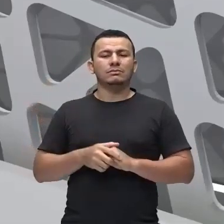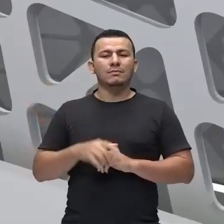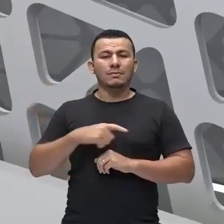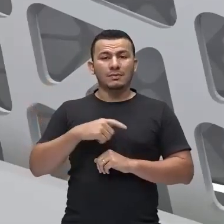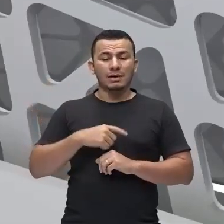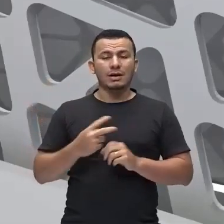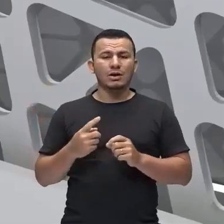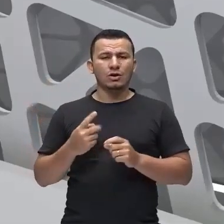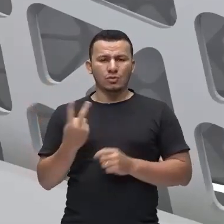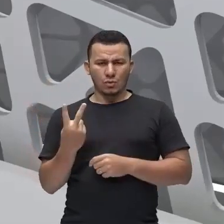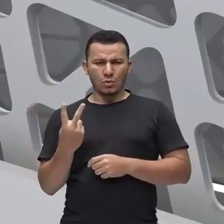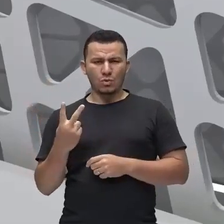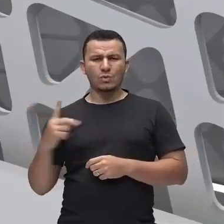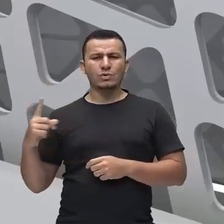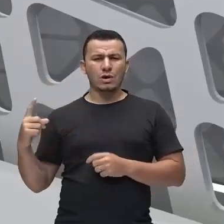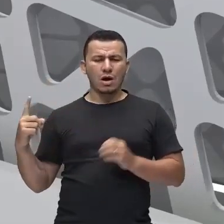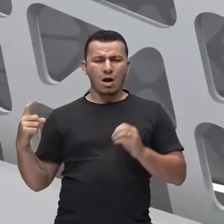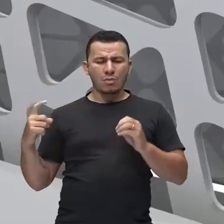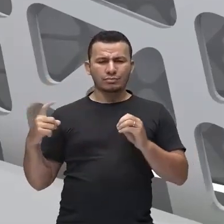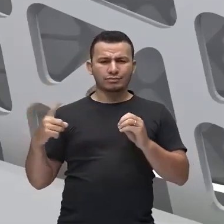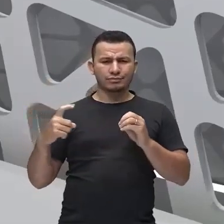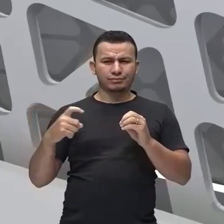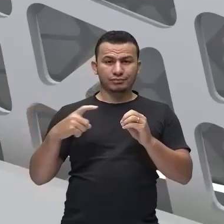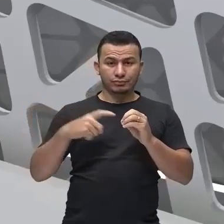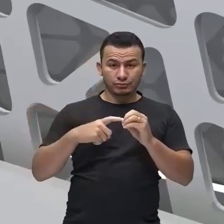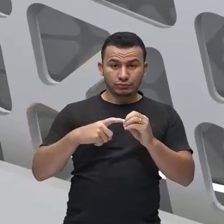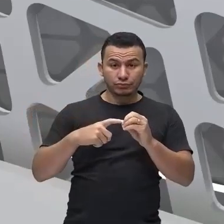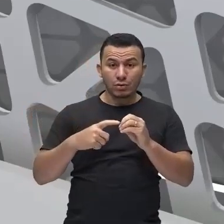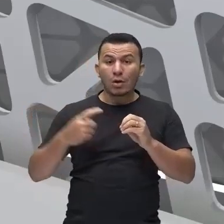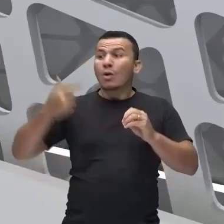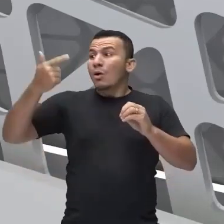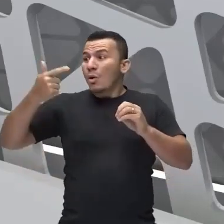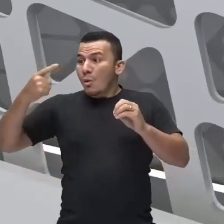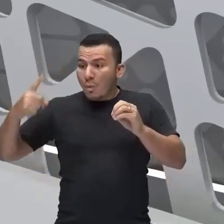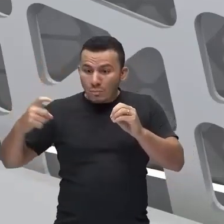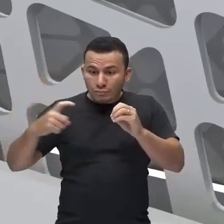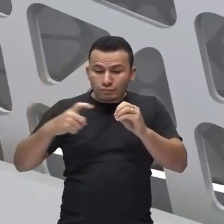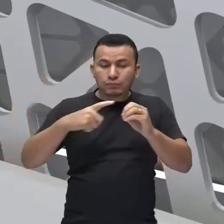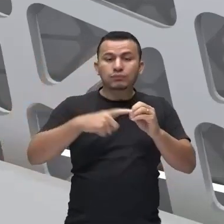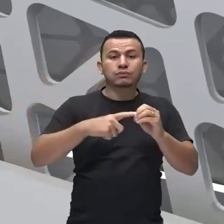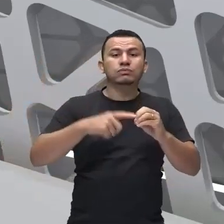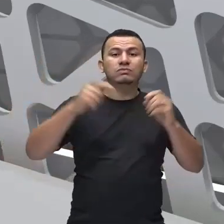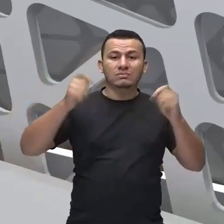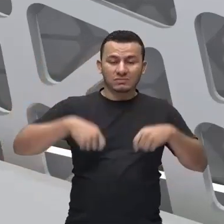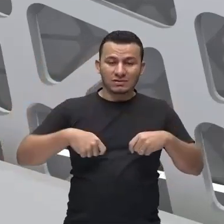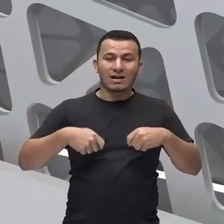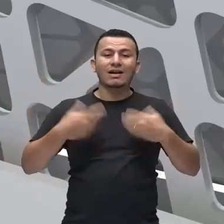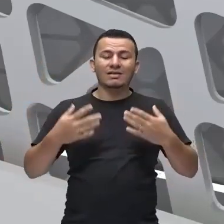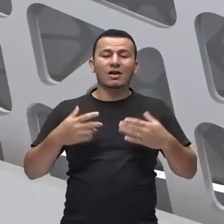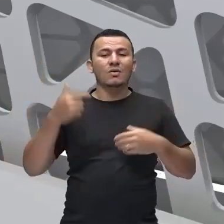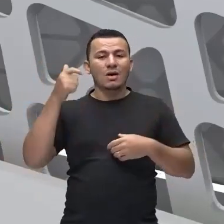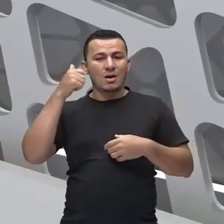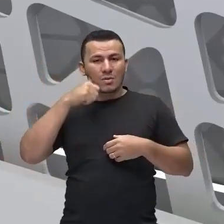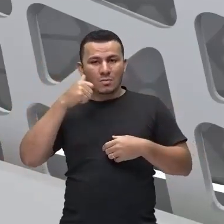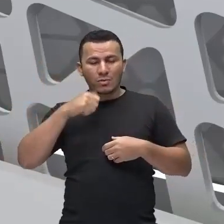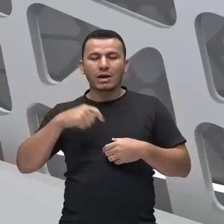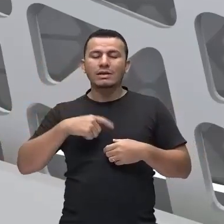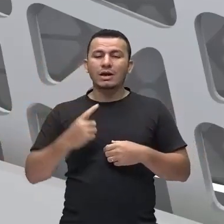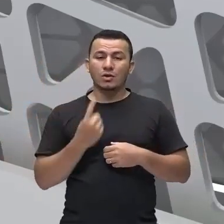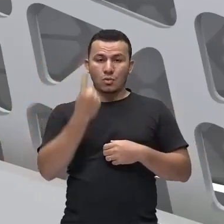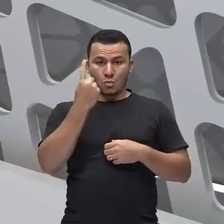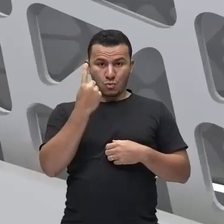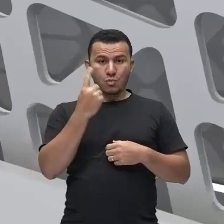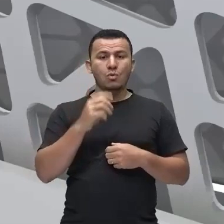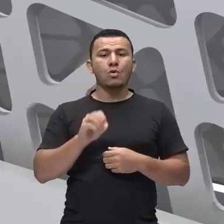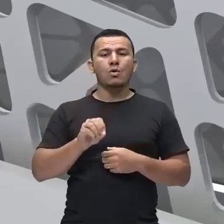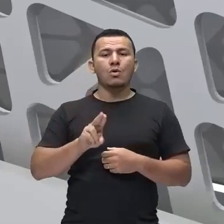dois espermatozoides conseguem penetrar dois óvulos. Então, a mulher, todo mês, ela libera um óvulo